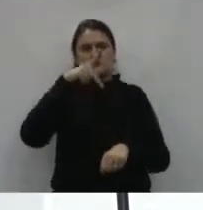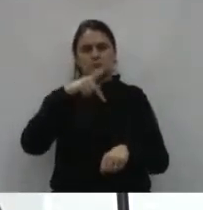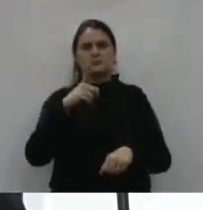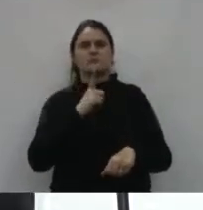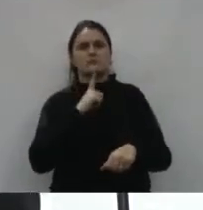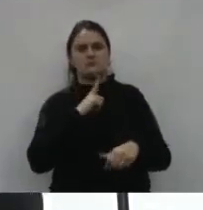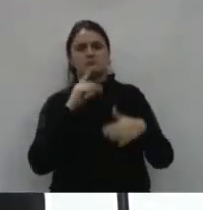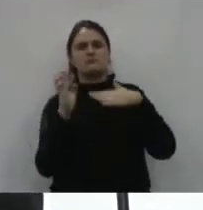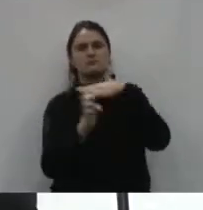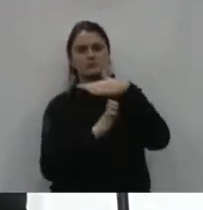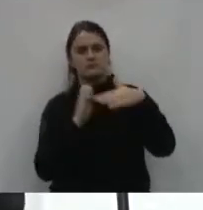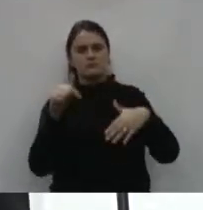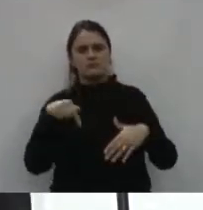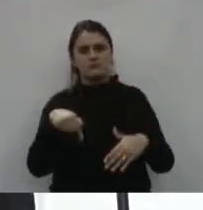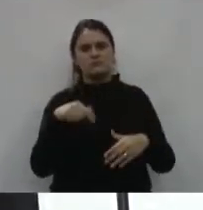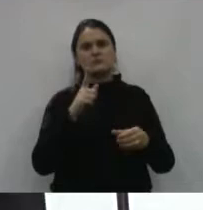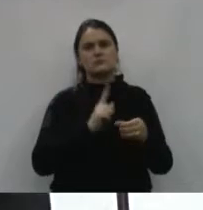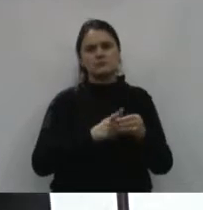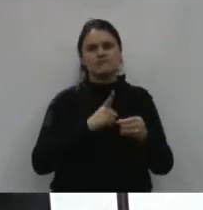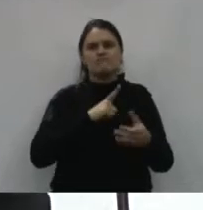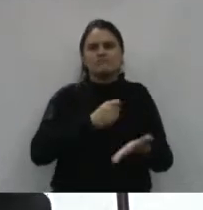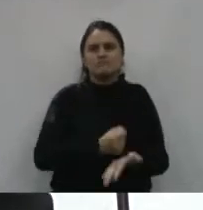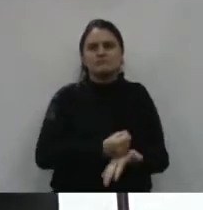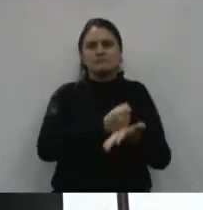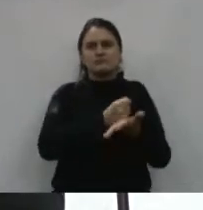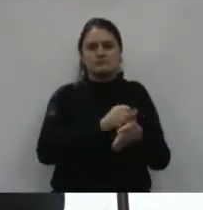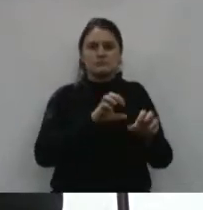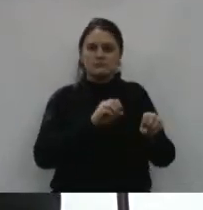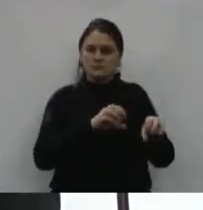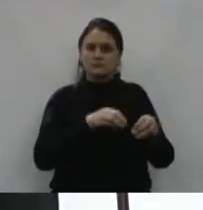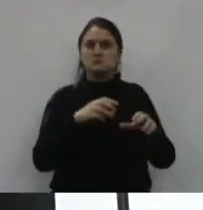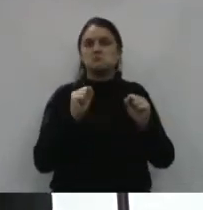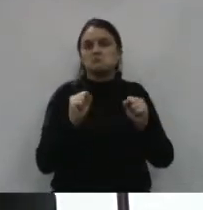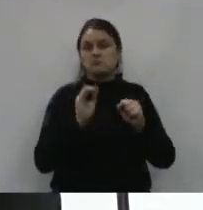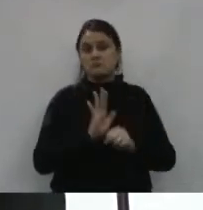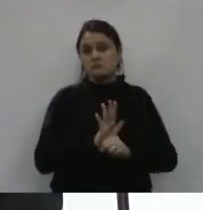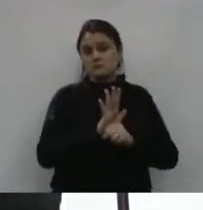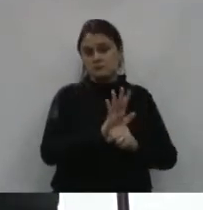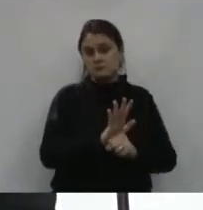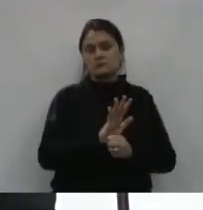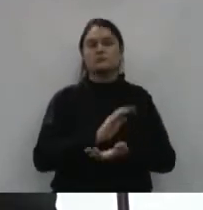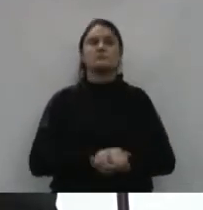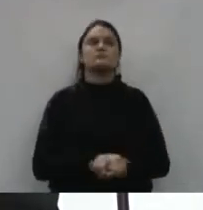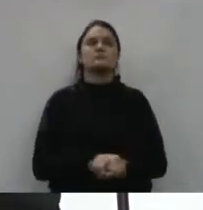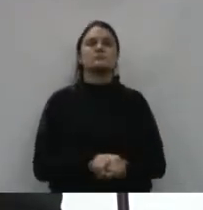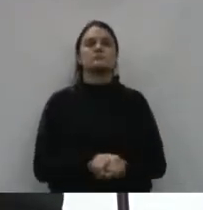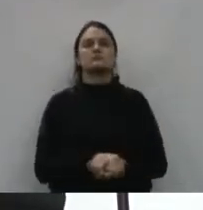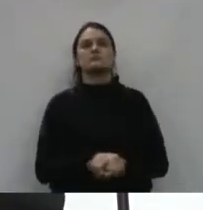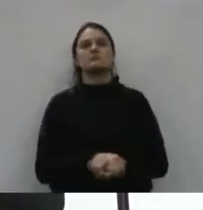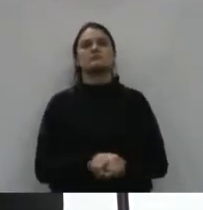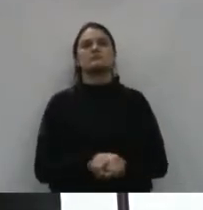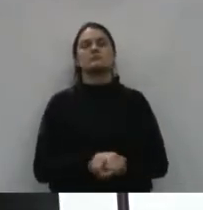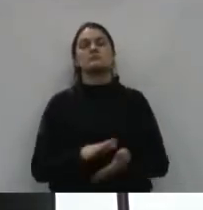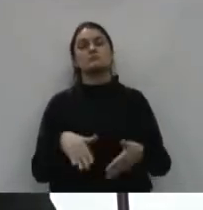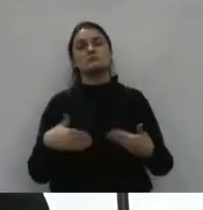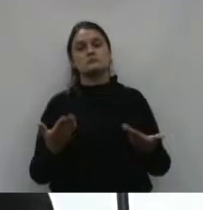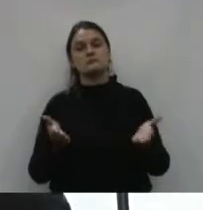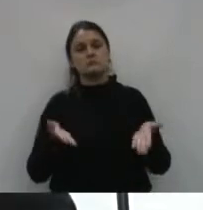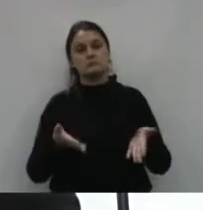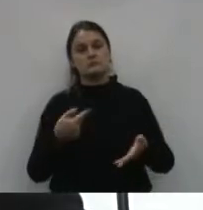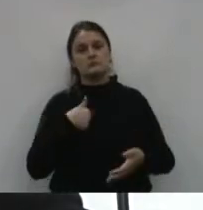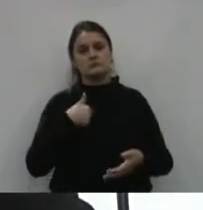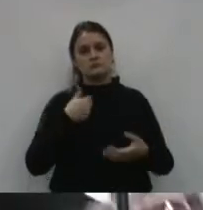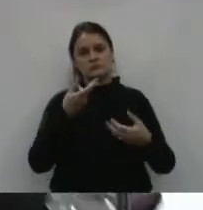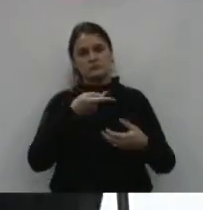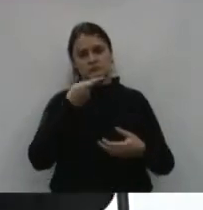graduação é termos empresas aí na nossa cidade que apóiam muito a educação também né entre outros então